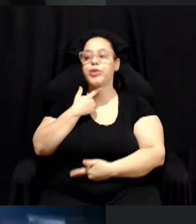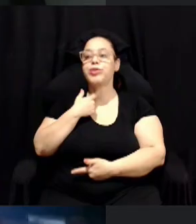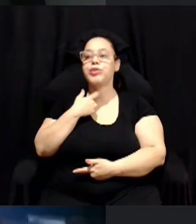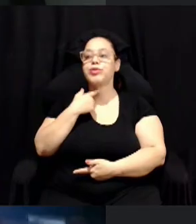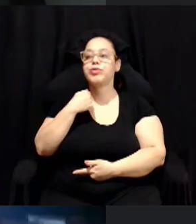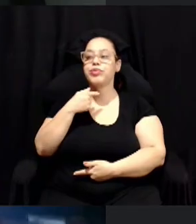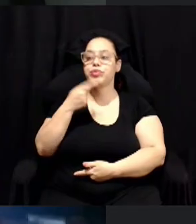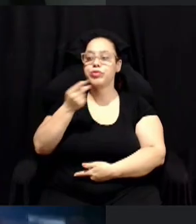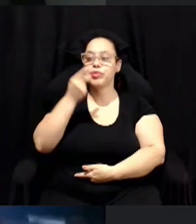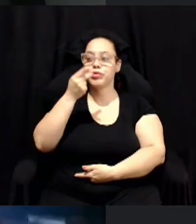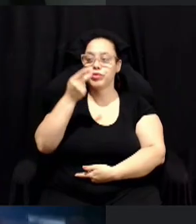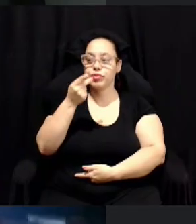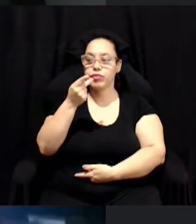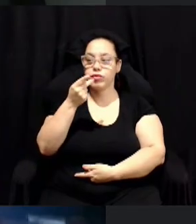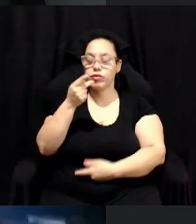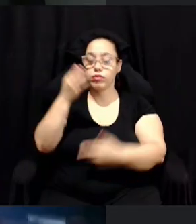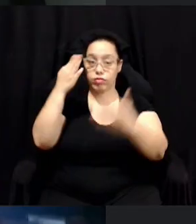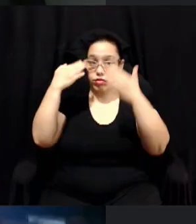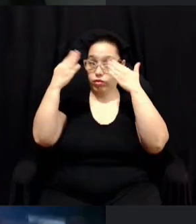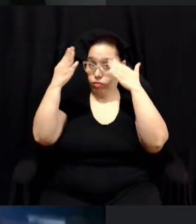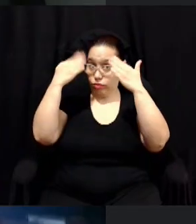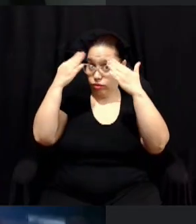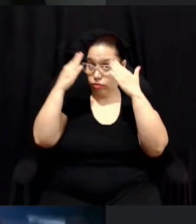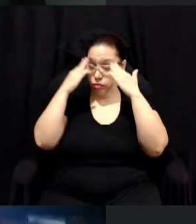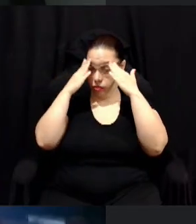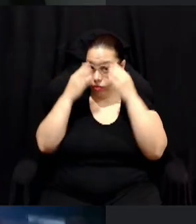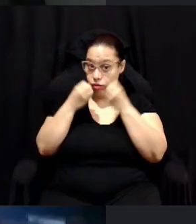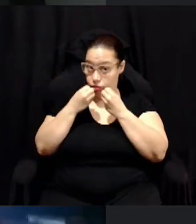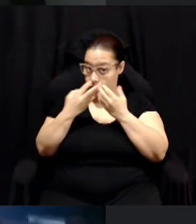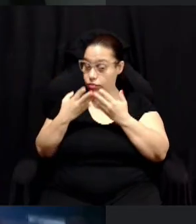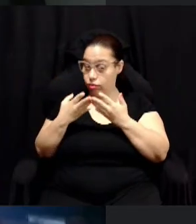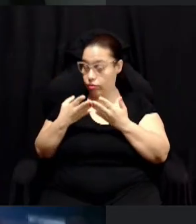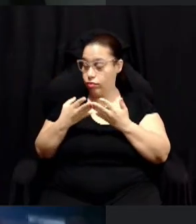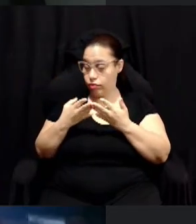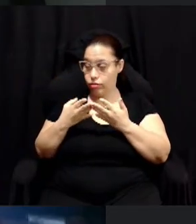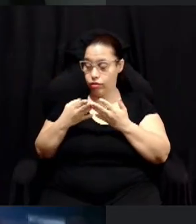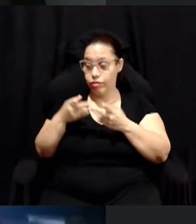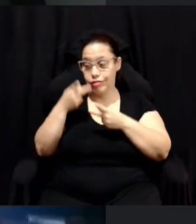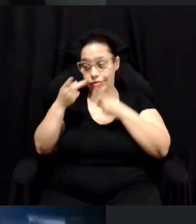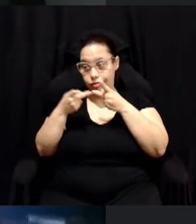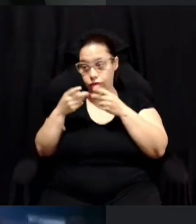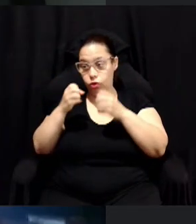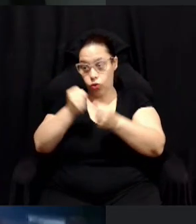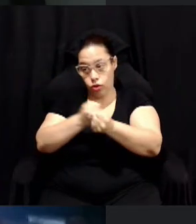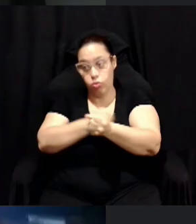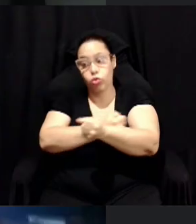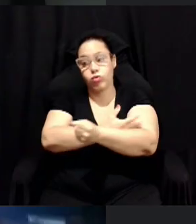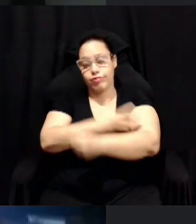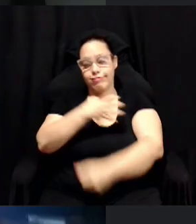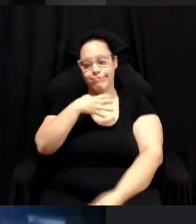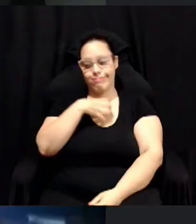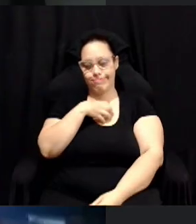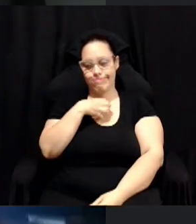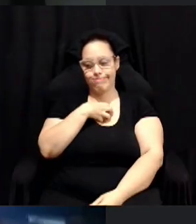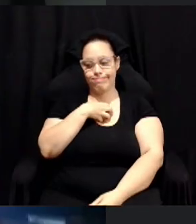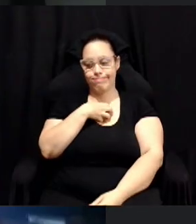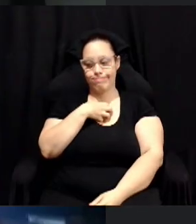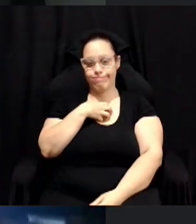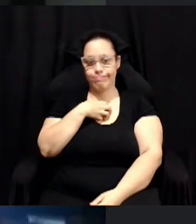que terapeuticamente me faz bem tanto na questão da fala quanto emocional. Então, assim, é realizar